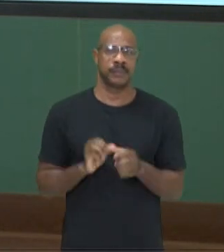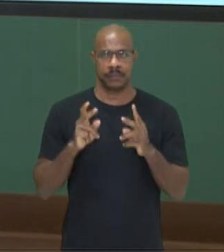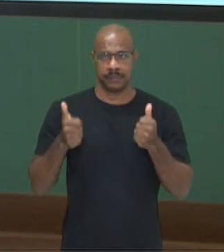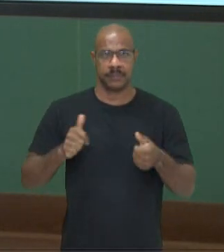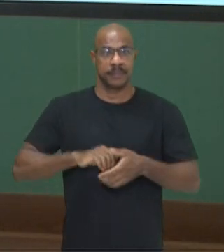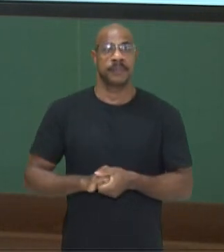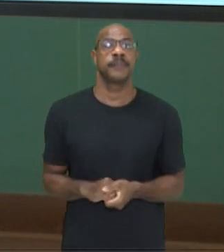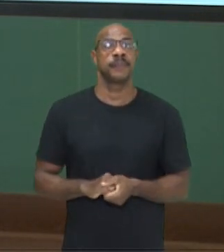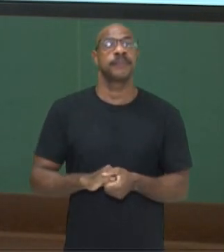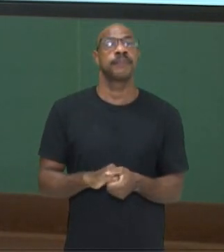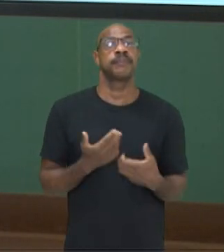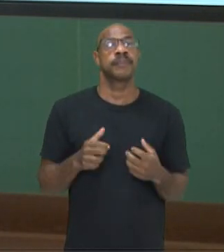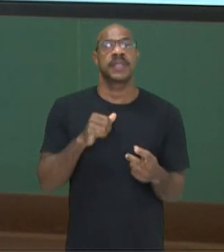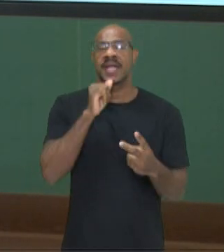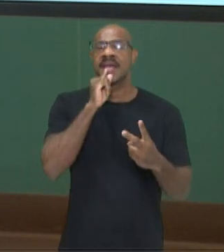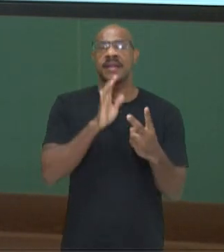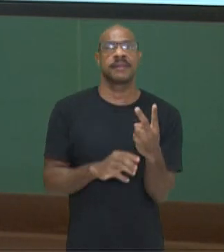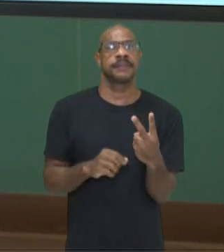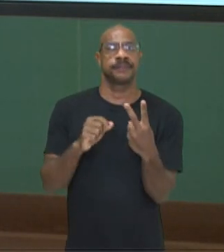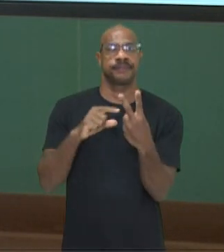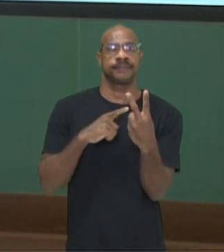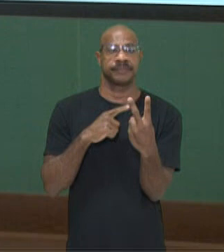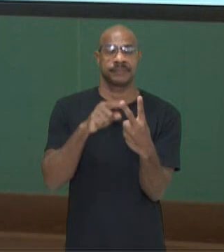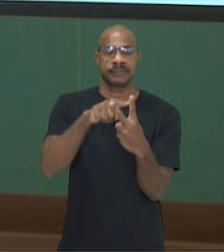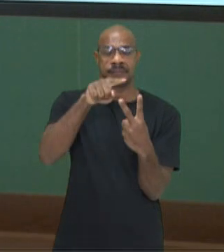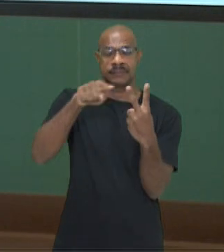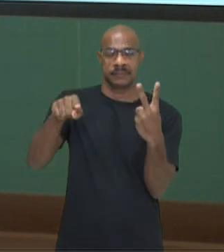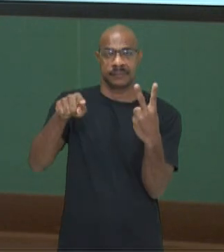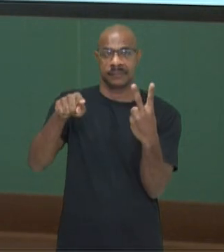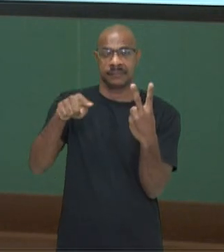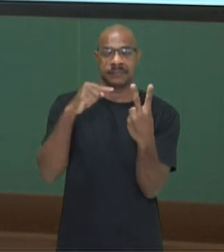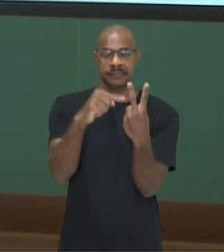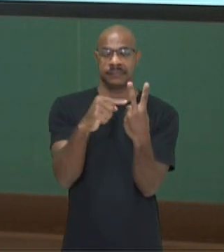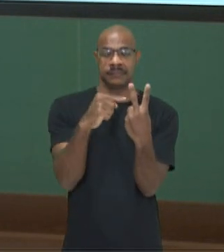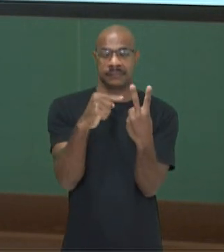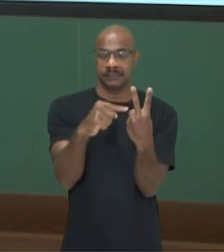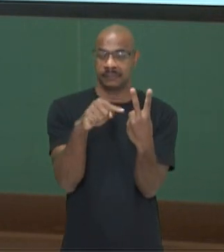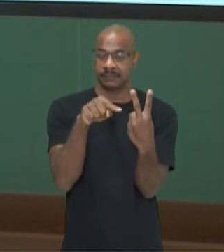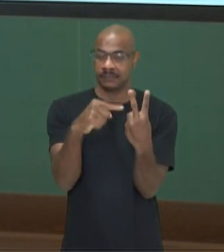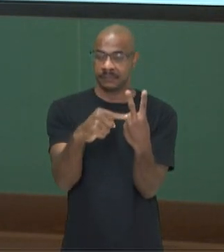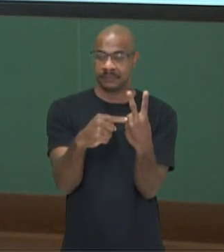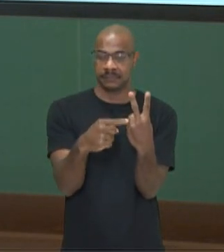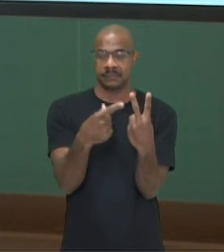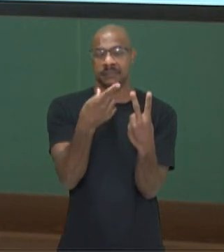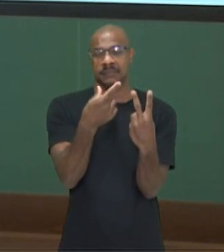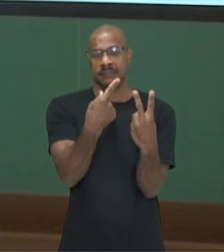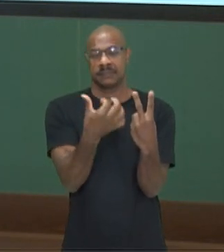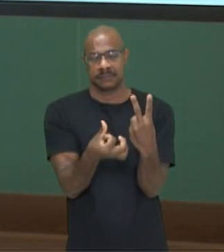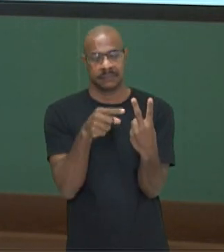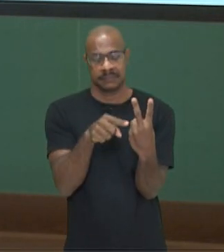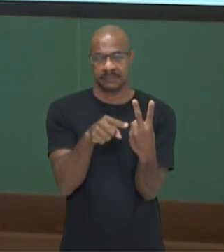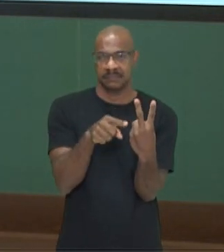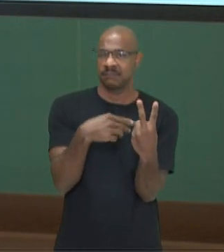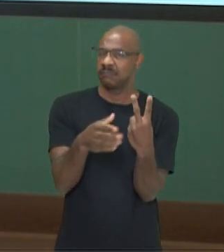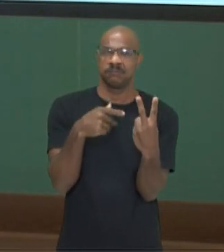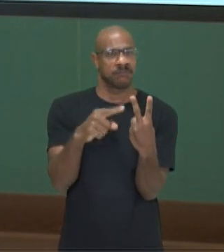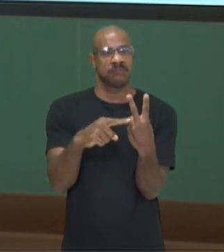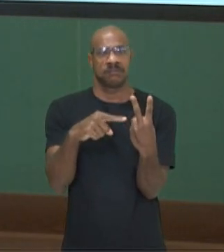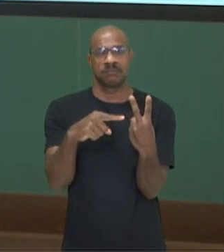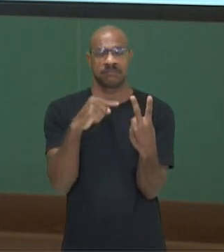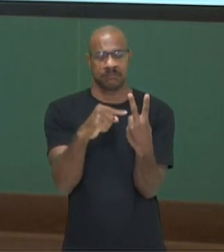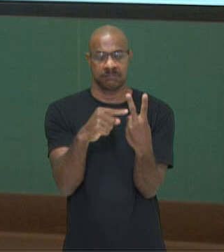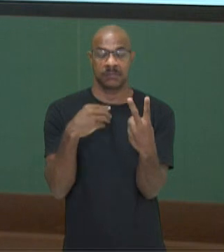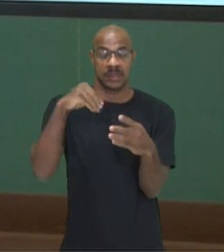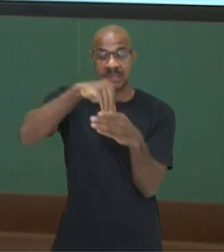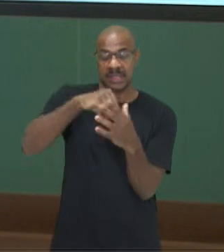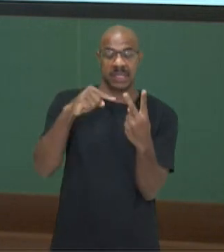ok? Então, quando aparecer uma raiz quadrada de um número negativo, ou seja, quando o sinalzinho de menos